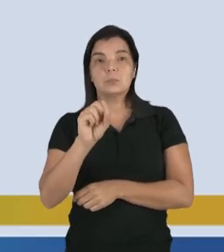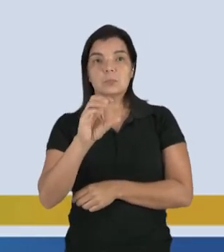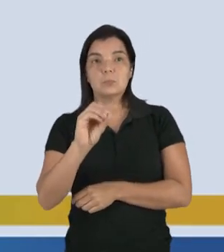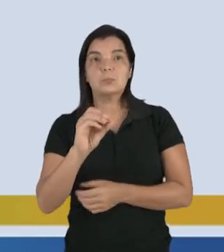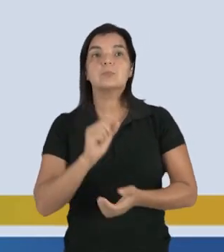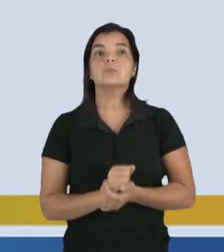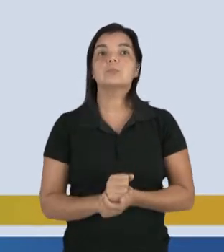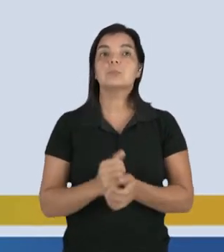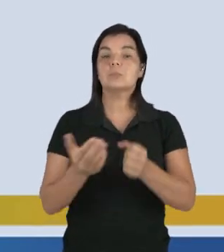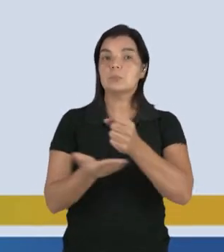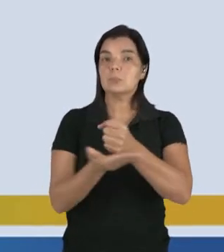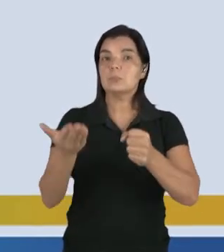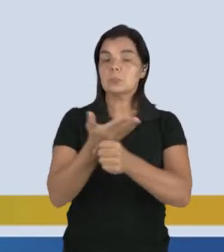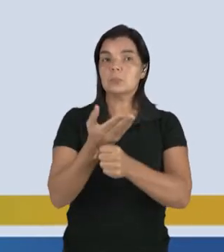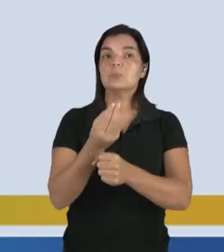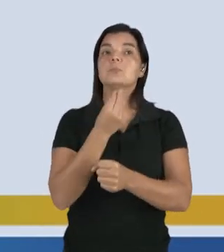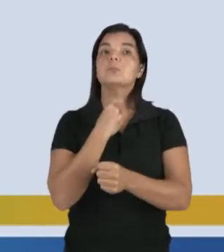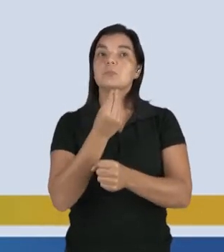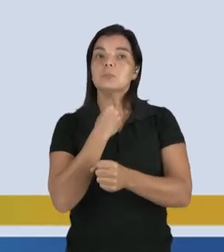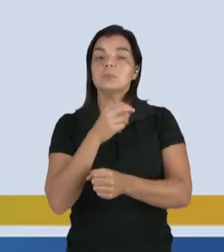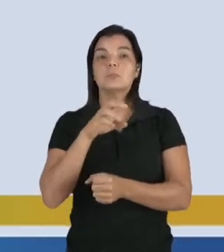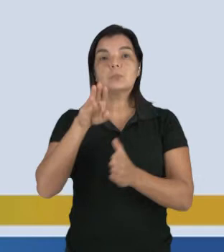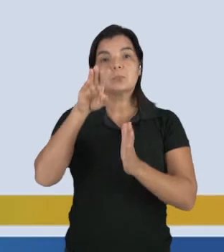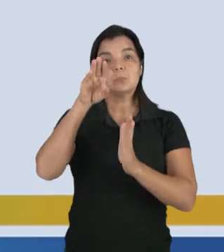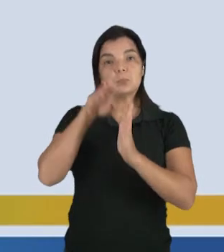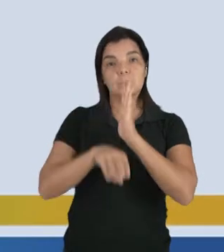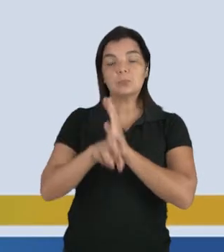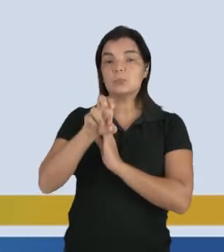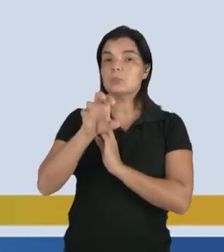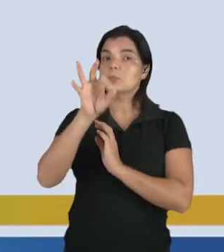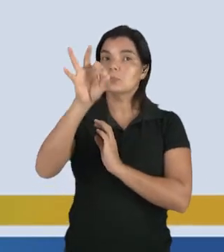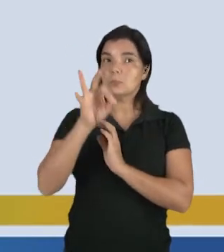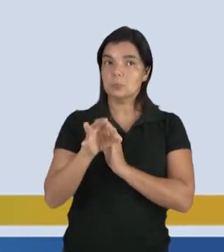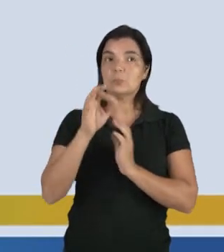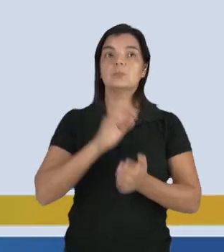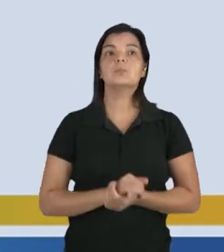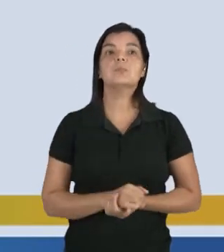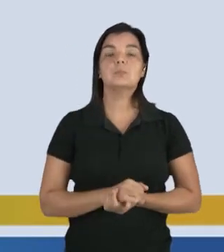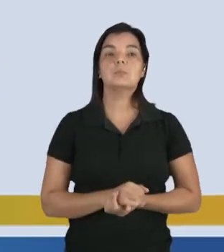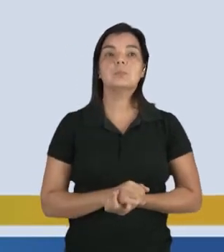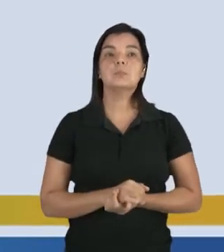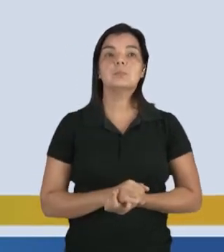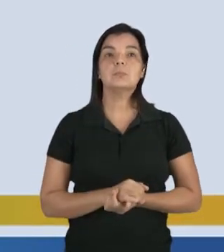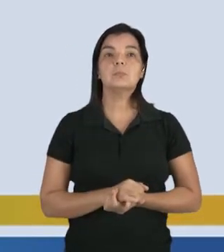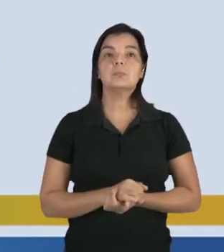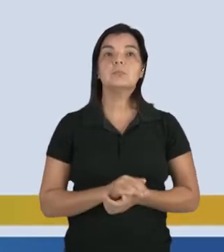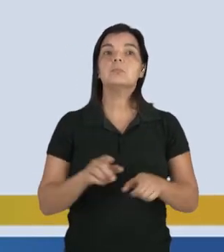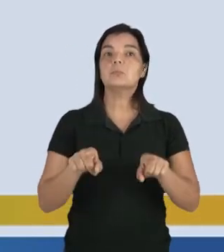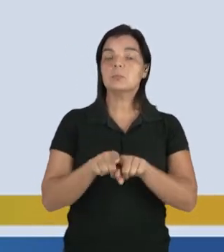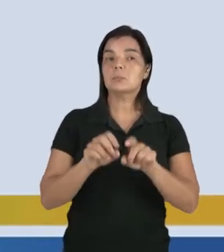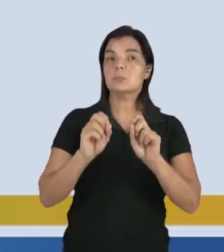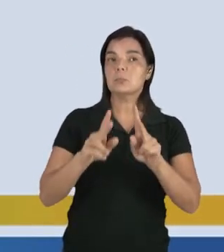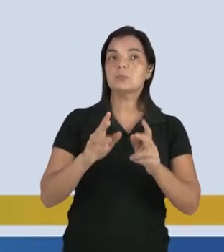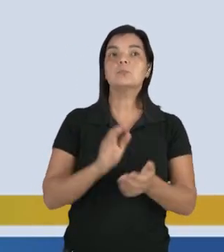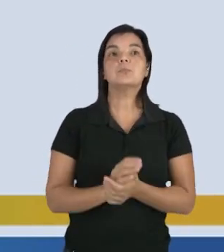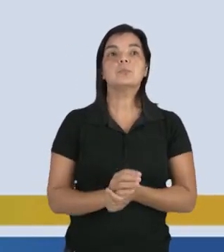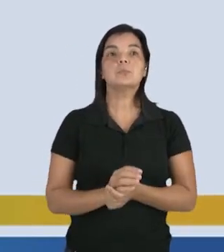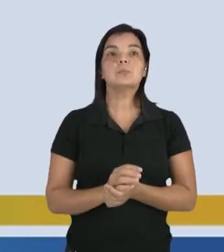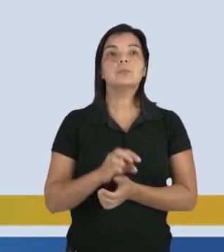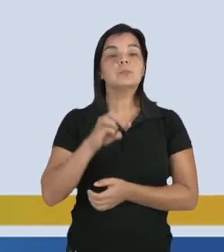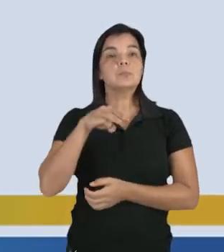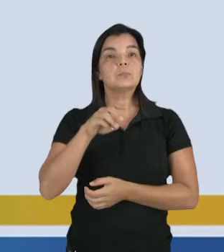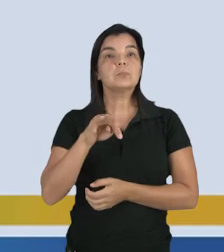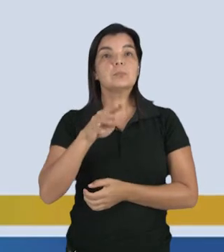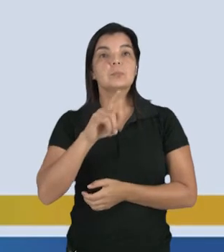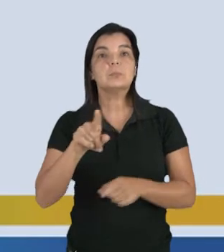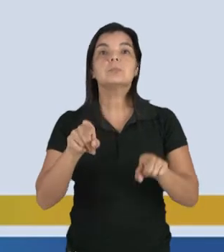terrosos. Bases fracas, quando a gente tem um grau de dissociação menor do que 5%, ok? E aí nós temos os metais